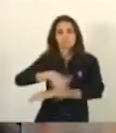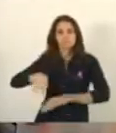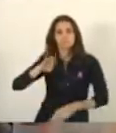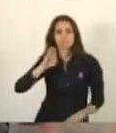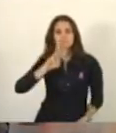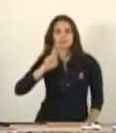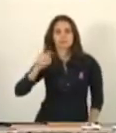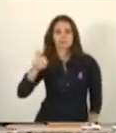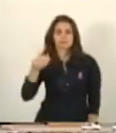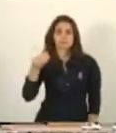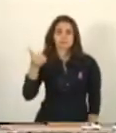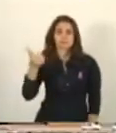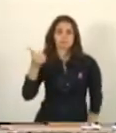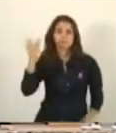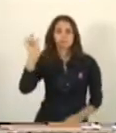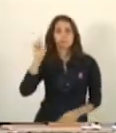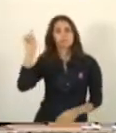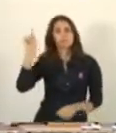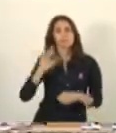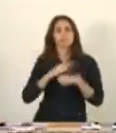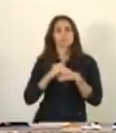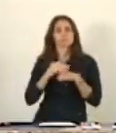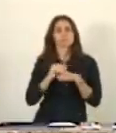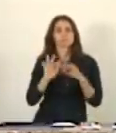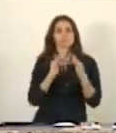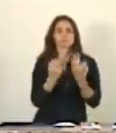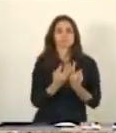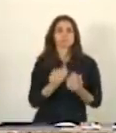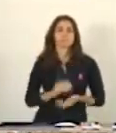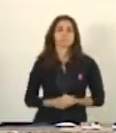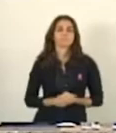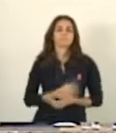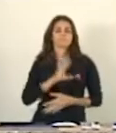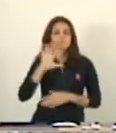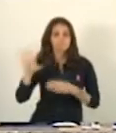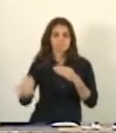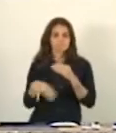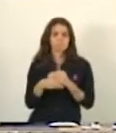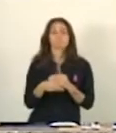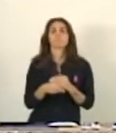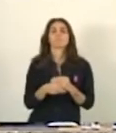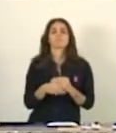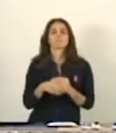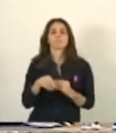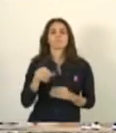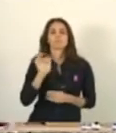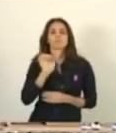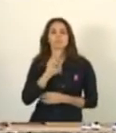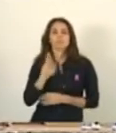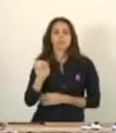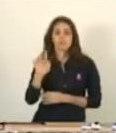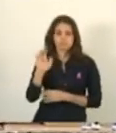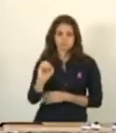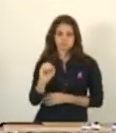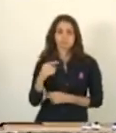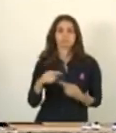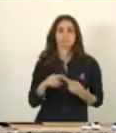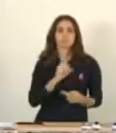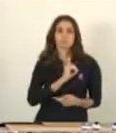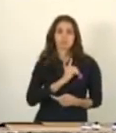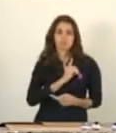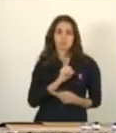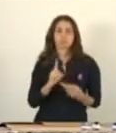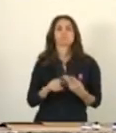família. Obrigado, deputado Danilo Baense. Também quero me somar às falas do deputado Teodorico Ferraço, delegado